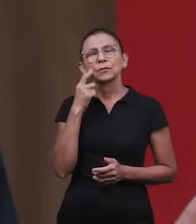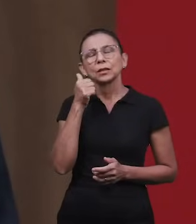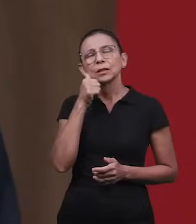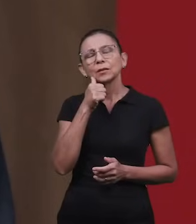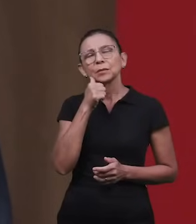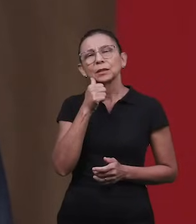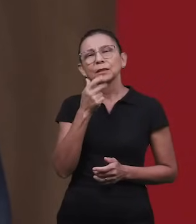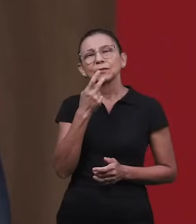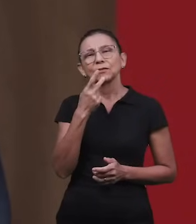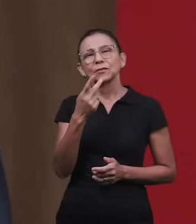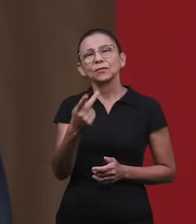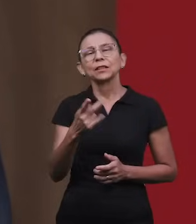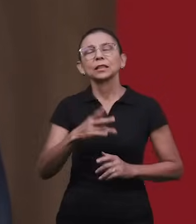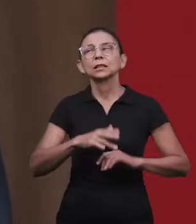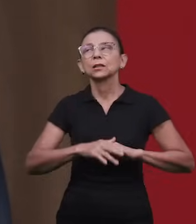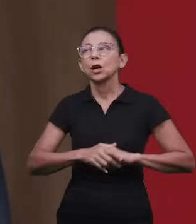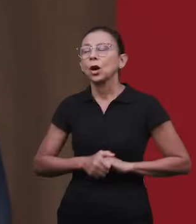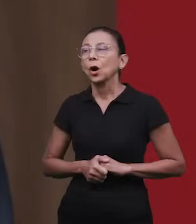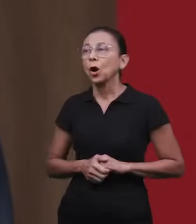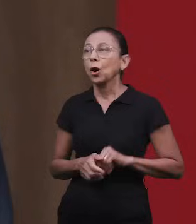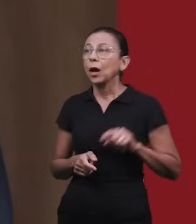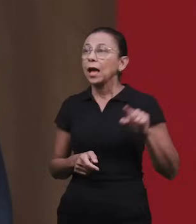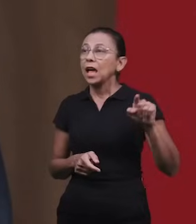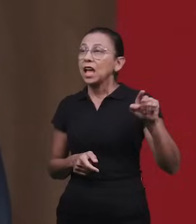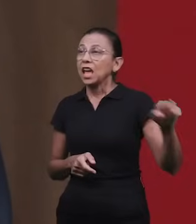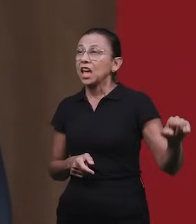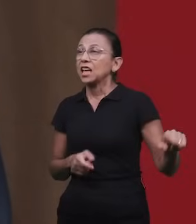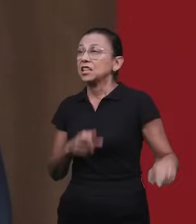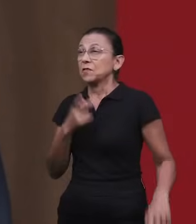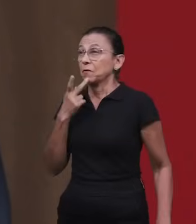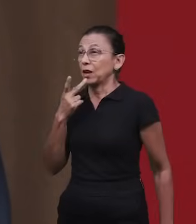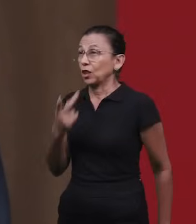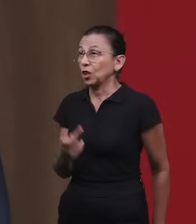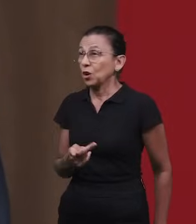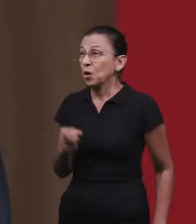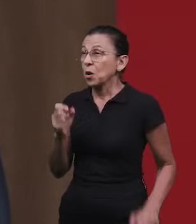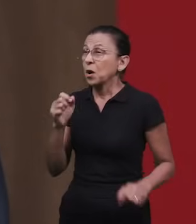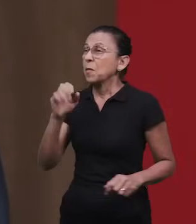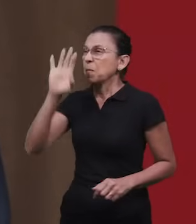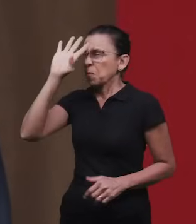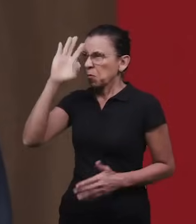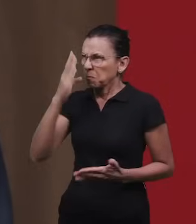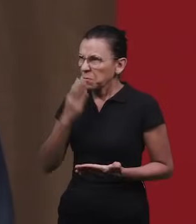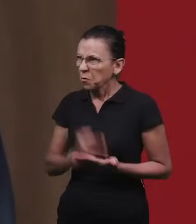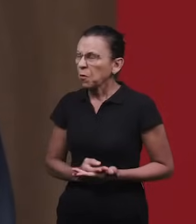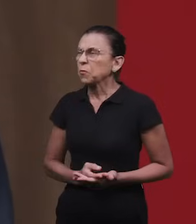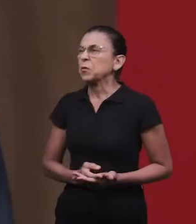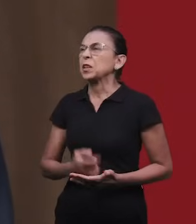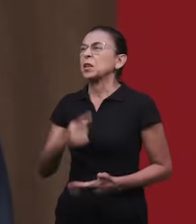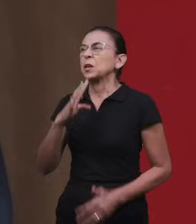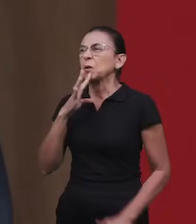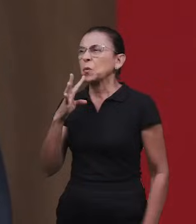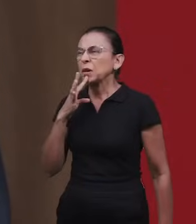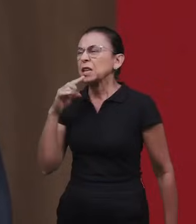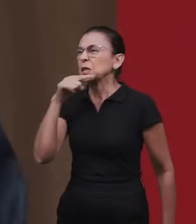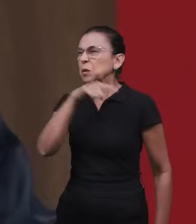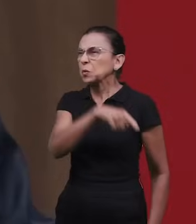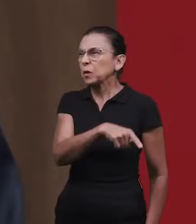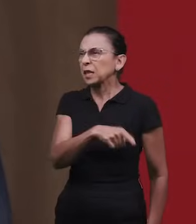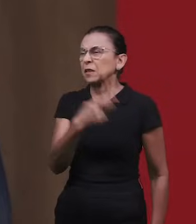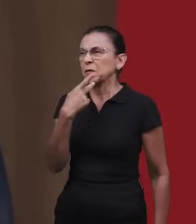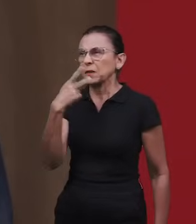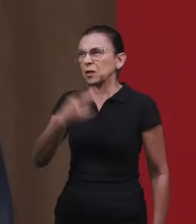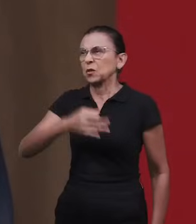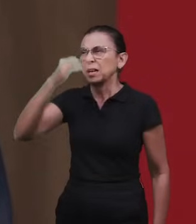sobre um familiar. Não, se fulano falou, pode ter certeza. Eu acredito, porque eu conheço meu irmão e se ele falou, é certo